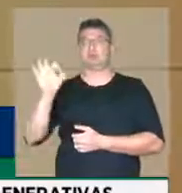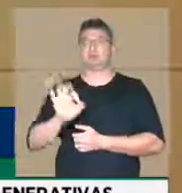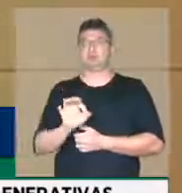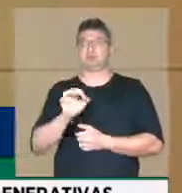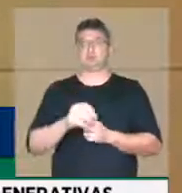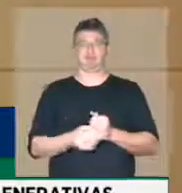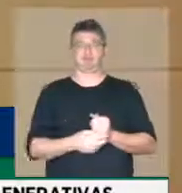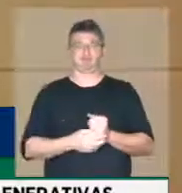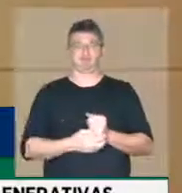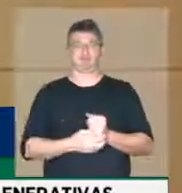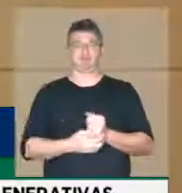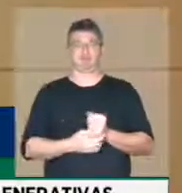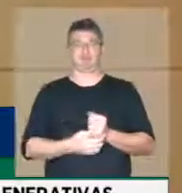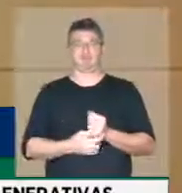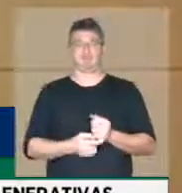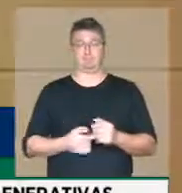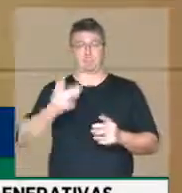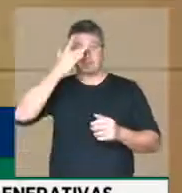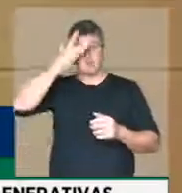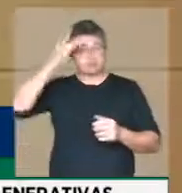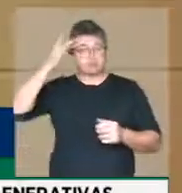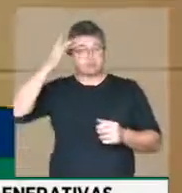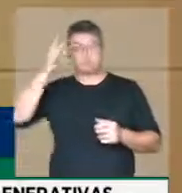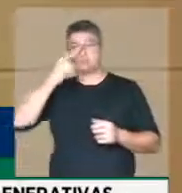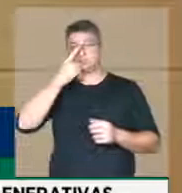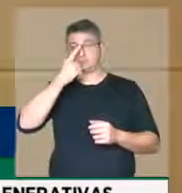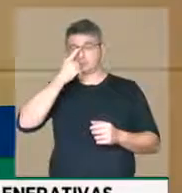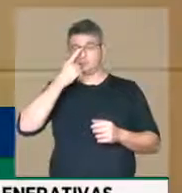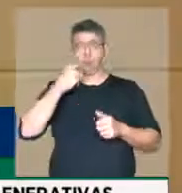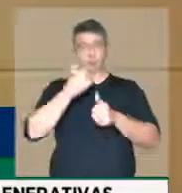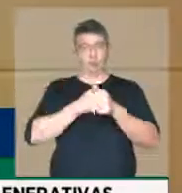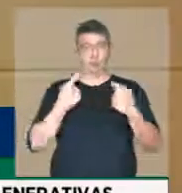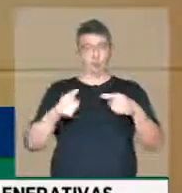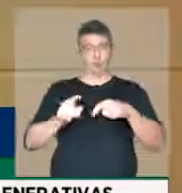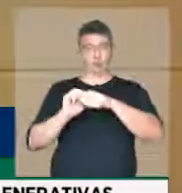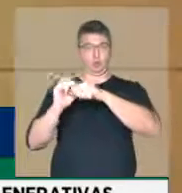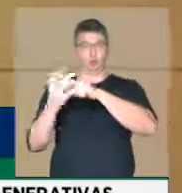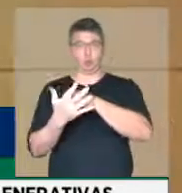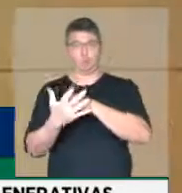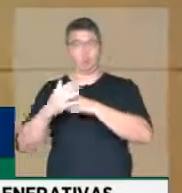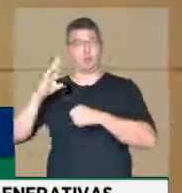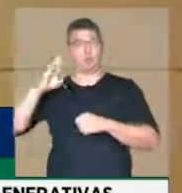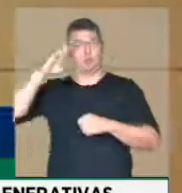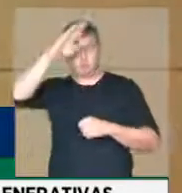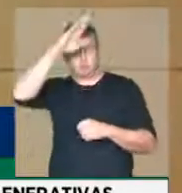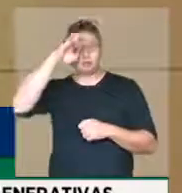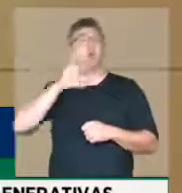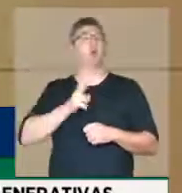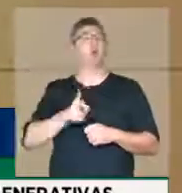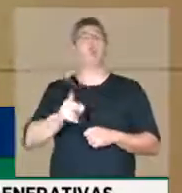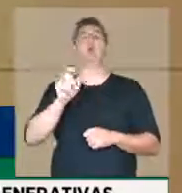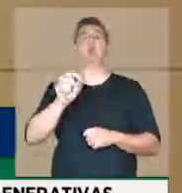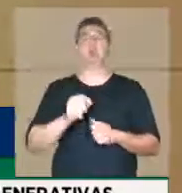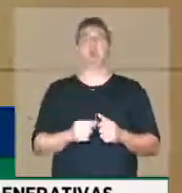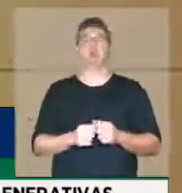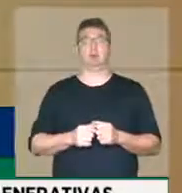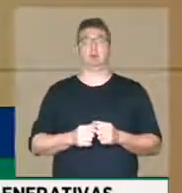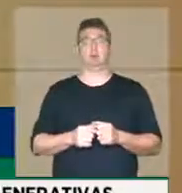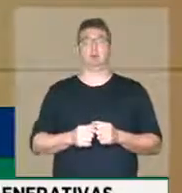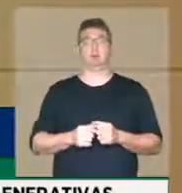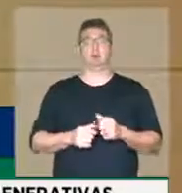57%. Entre os atores no combate ao coronavírus, Bolsonaro continua sendo aquele com a